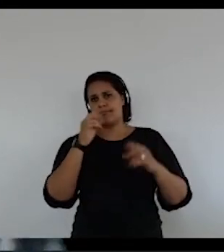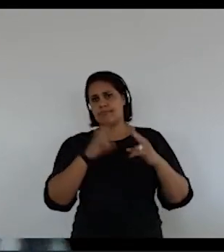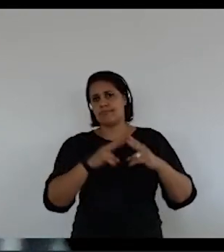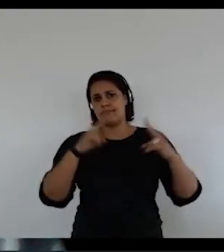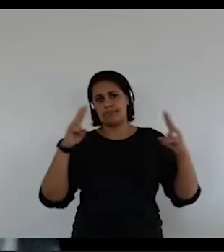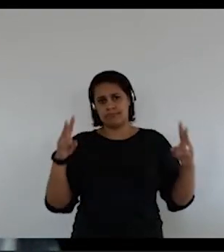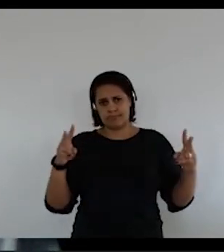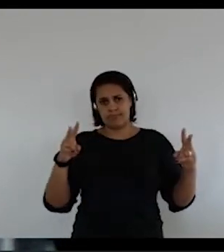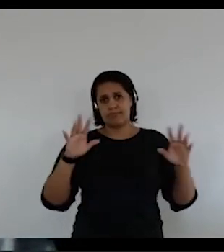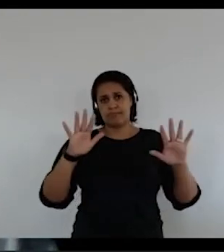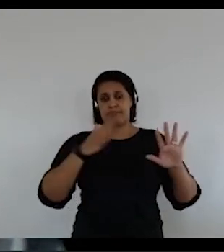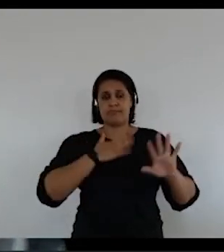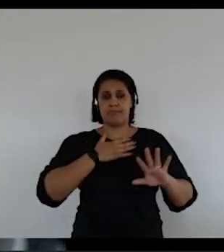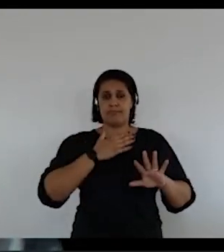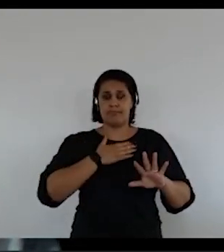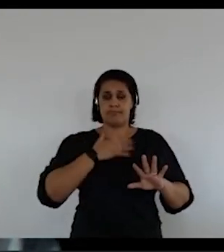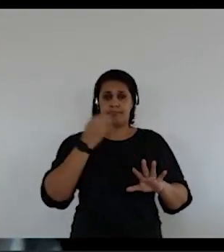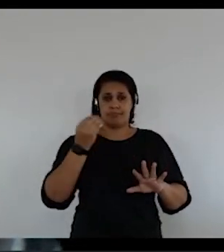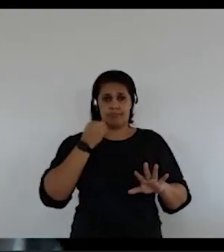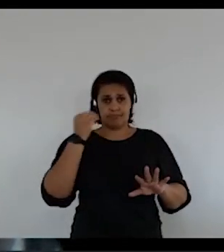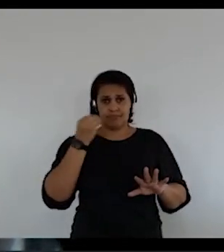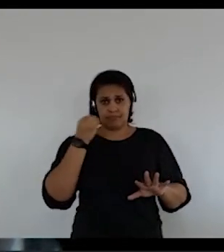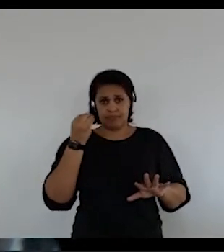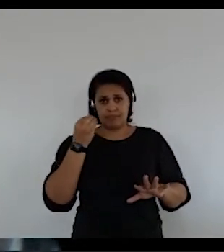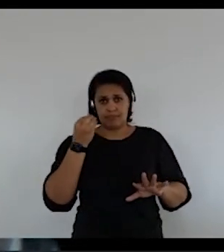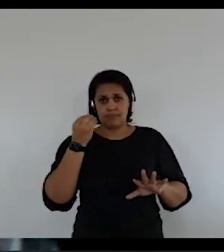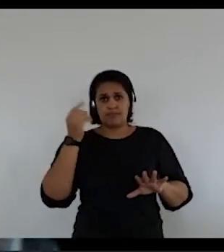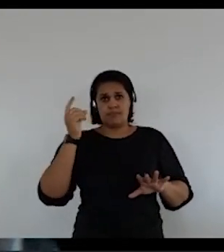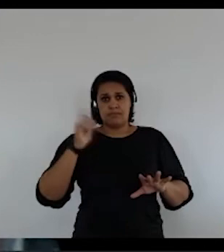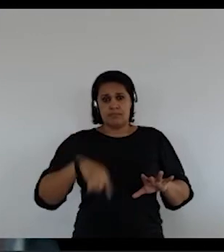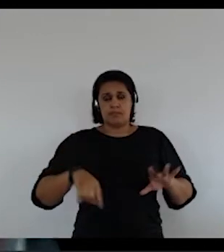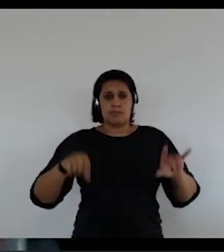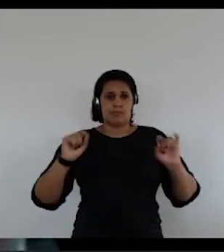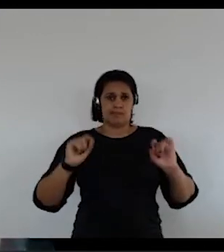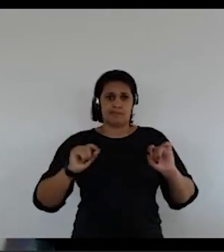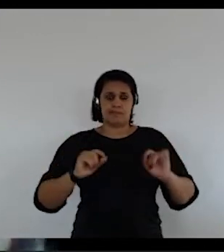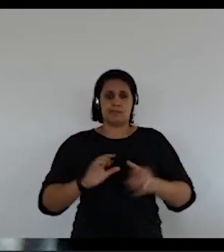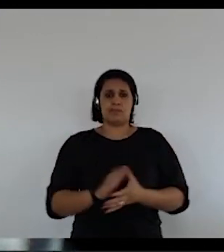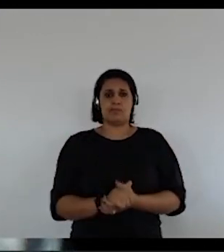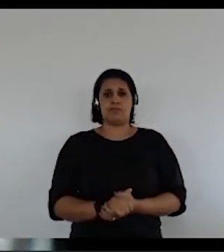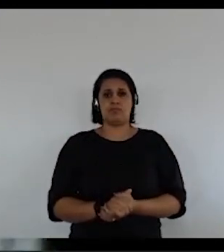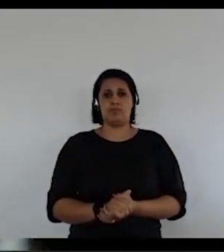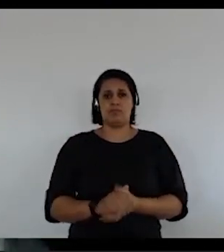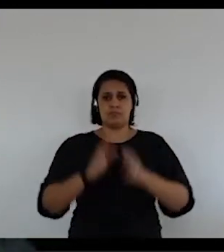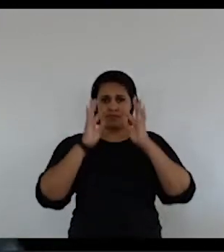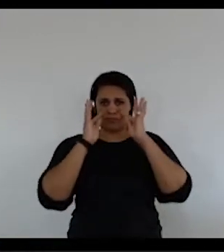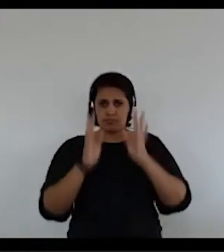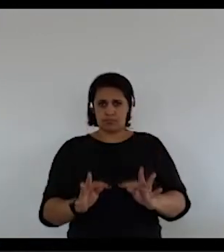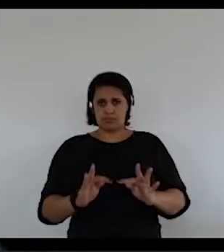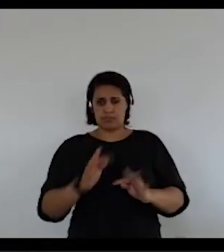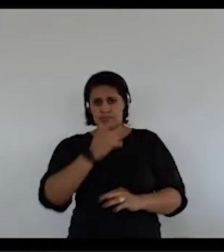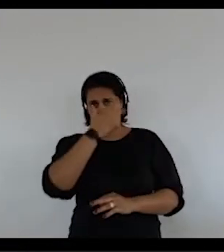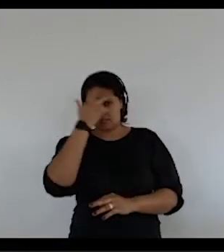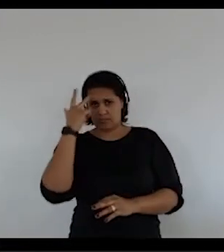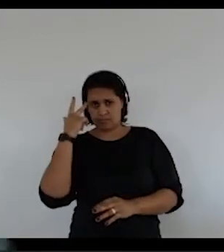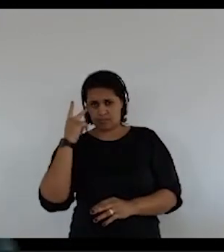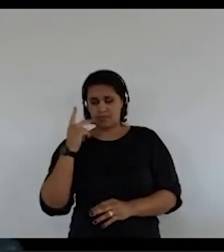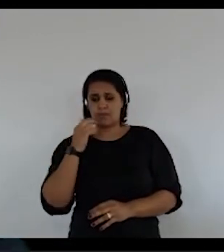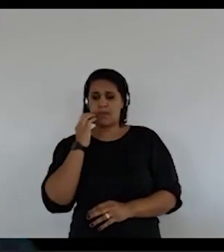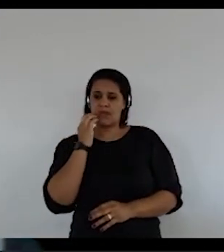Na minha experiência, é que a testemunha que deve, até agora,